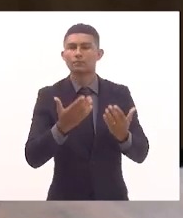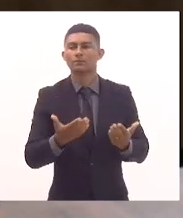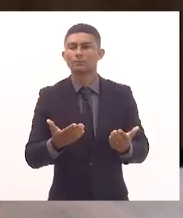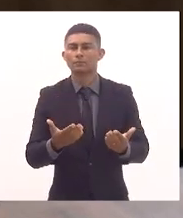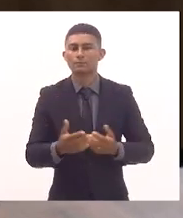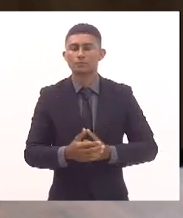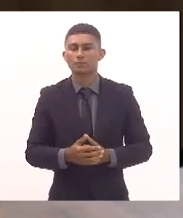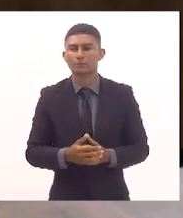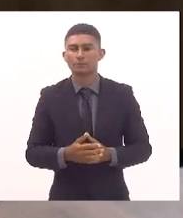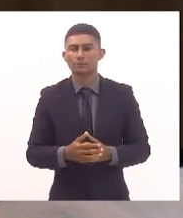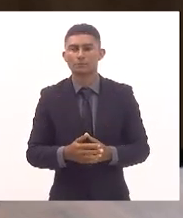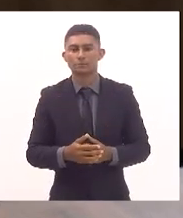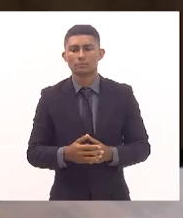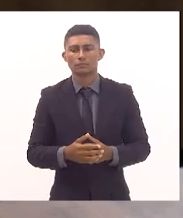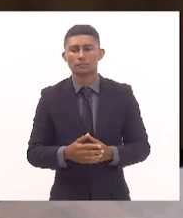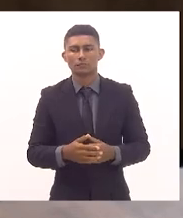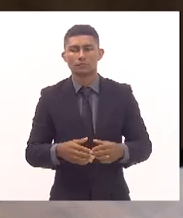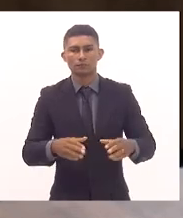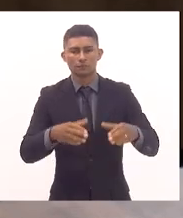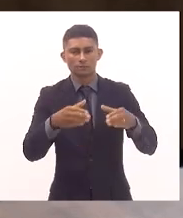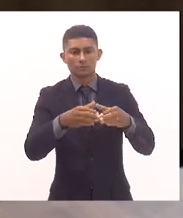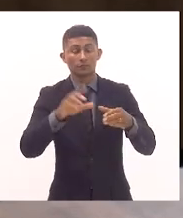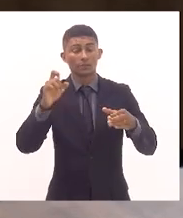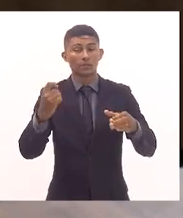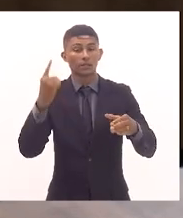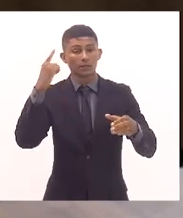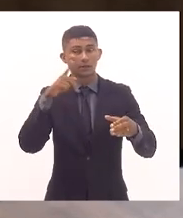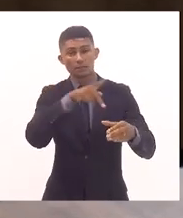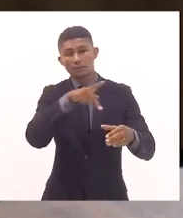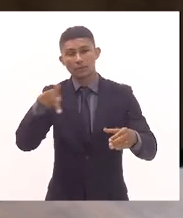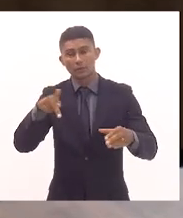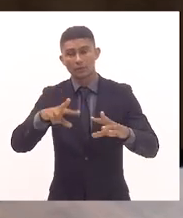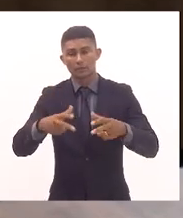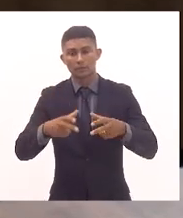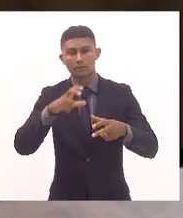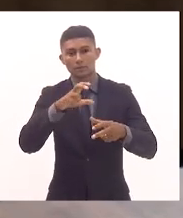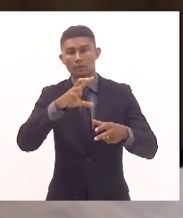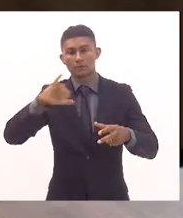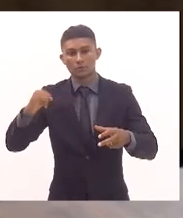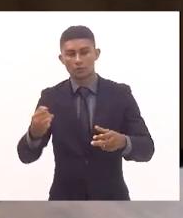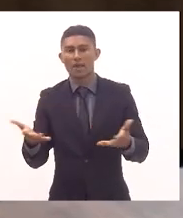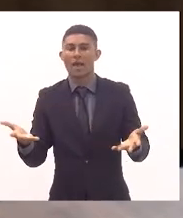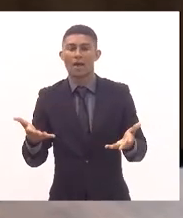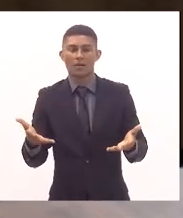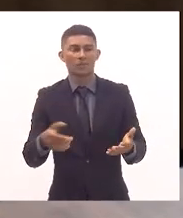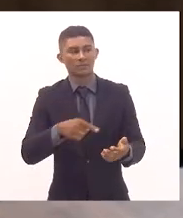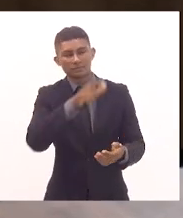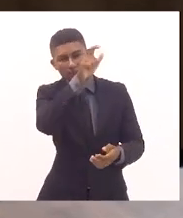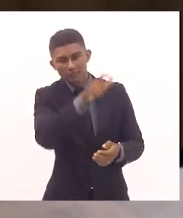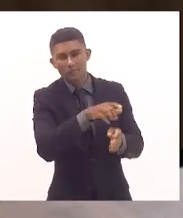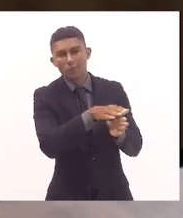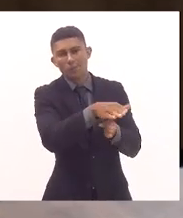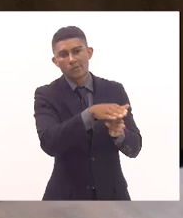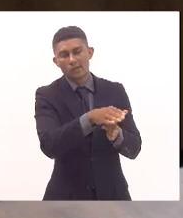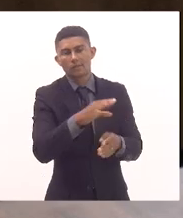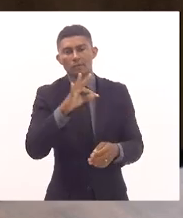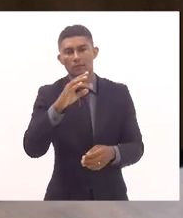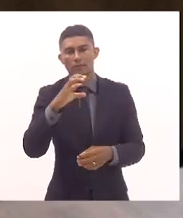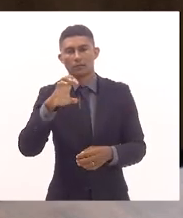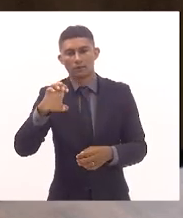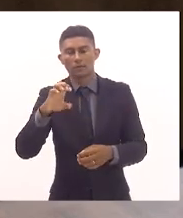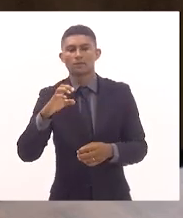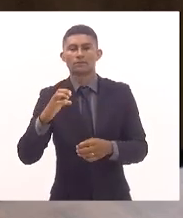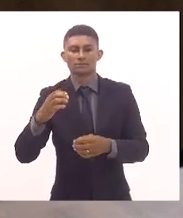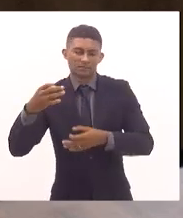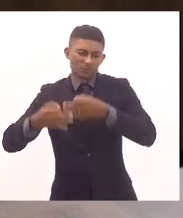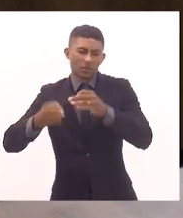à equipe do ex-presidente da CCJ e agora conselheiro do Tribunal de Contas do Estado,